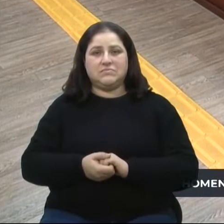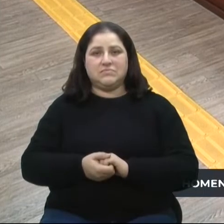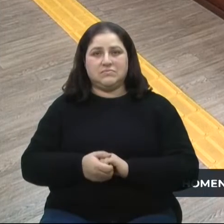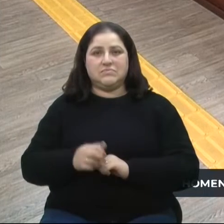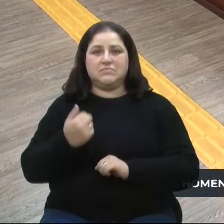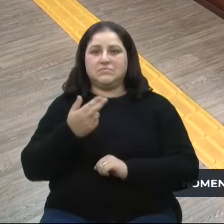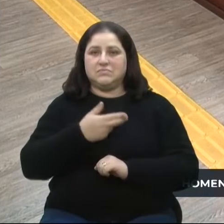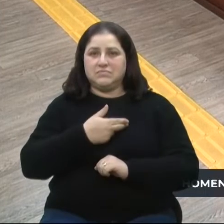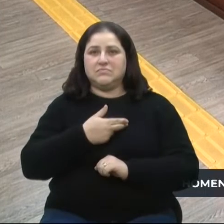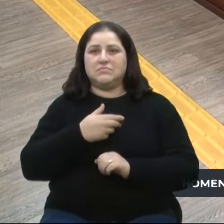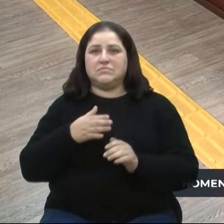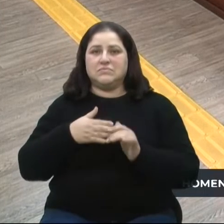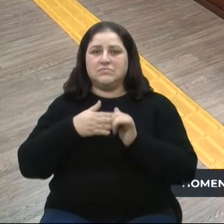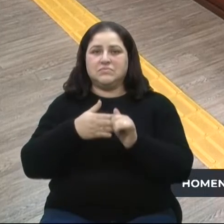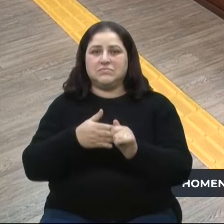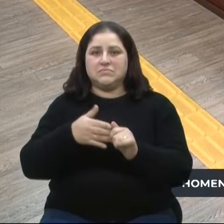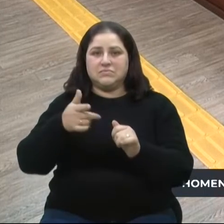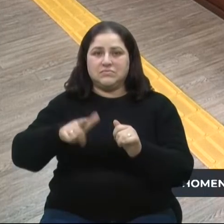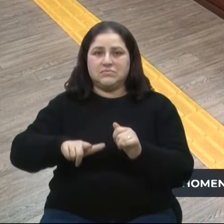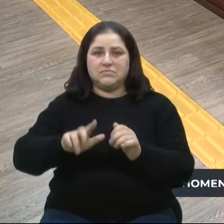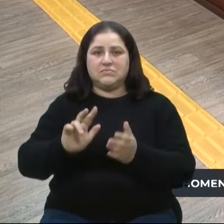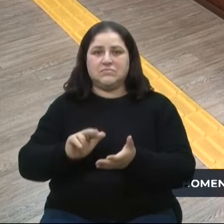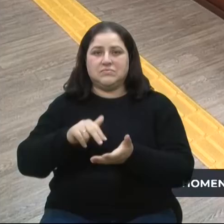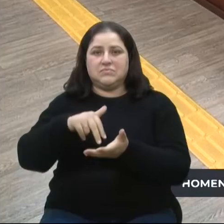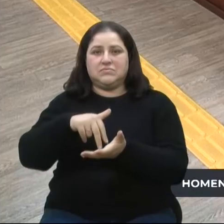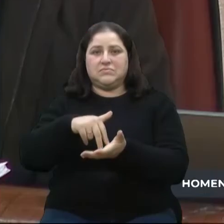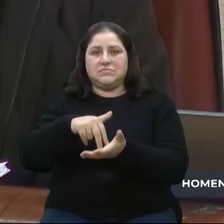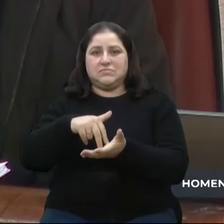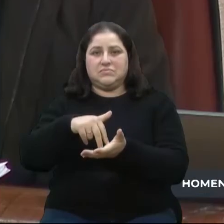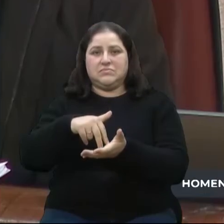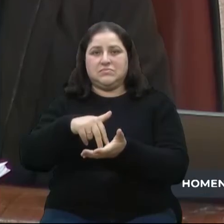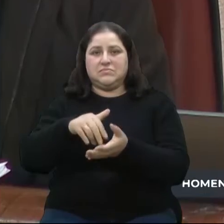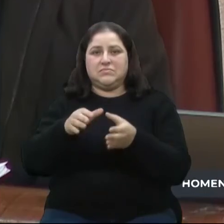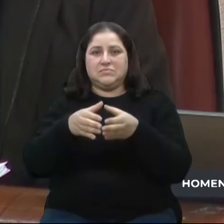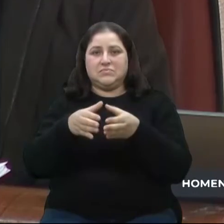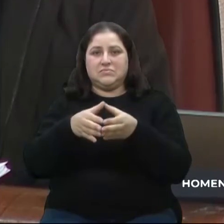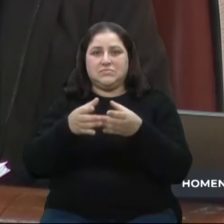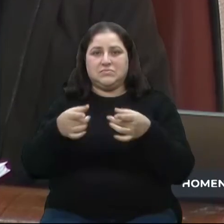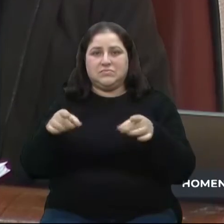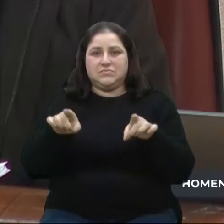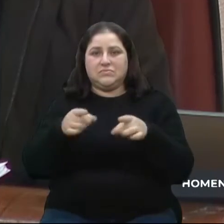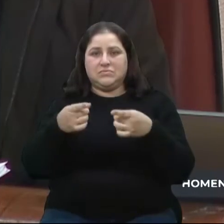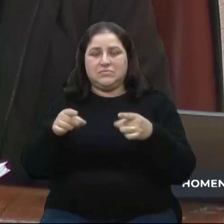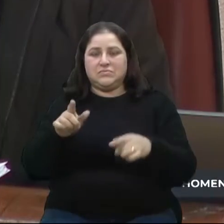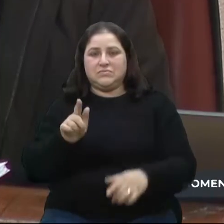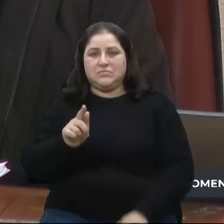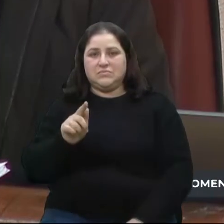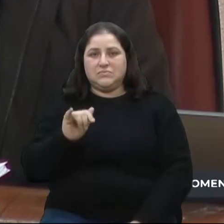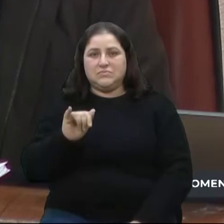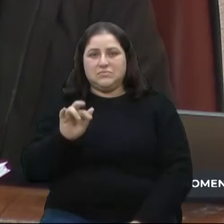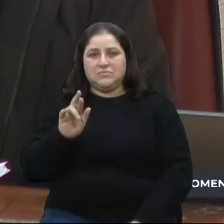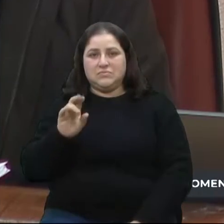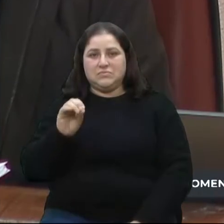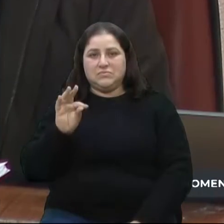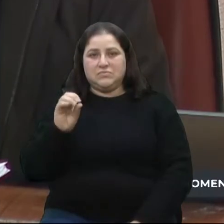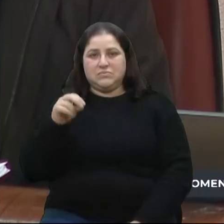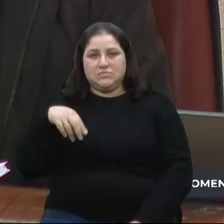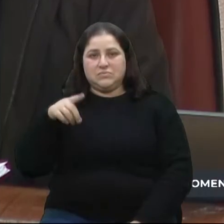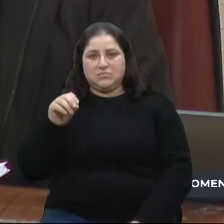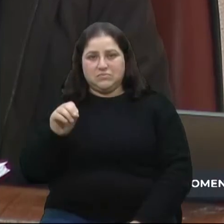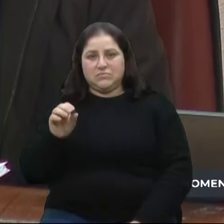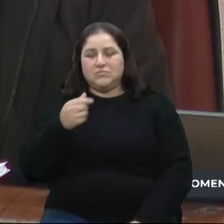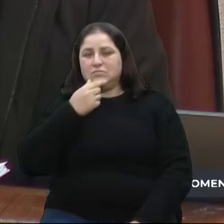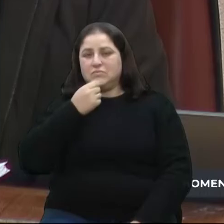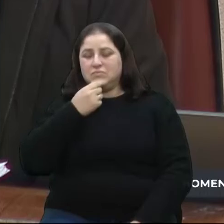Acompanharemos agora mais uma apresentação do Grupo Girotondo, com os integrantes Ladir Brandalize, Luiz